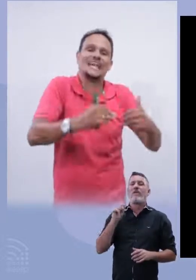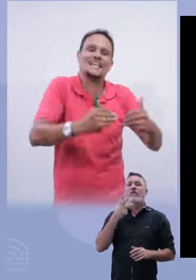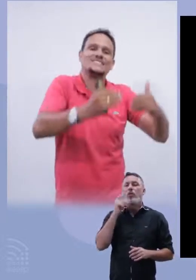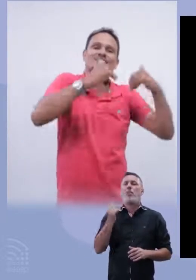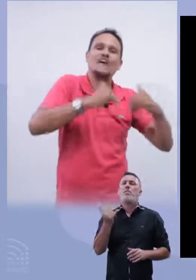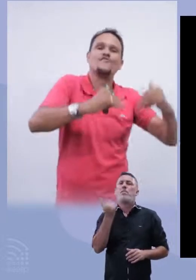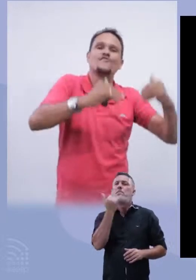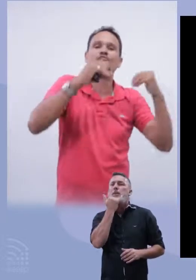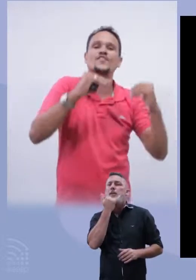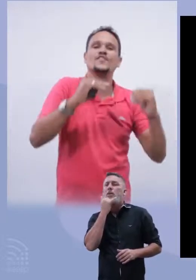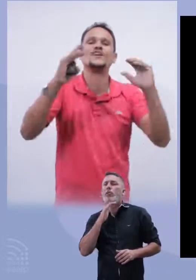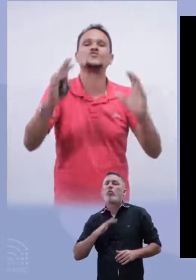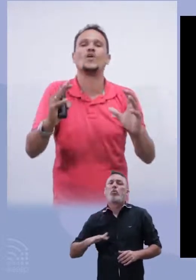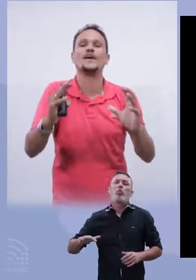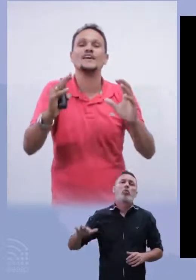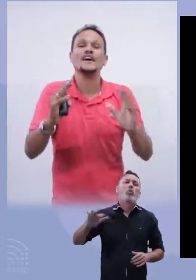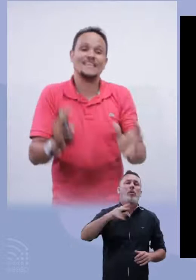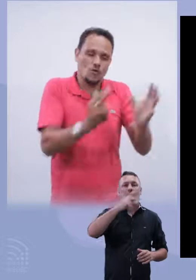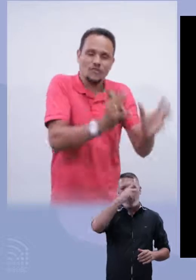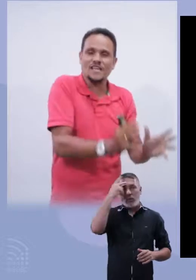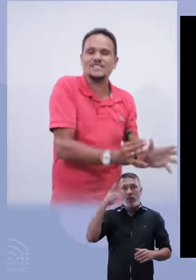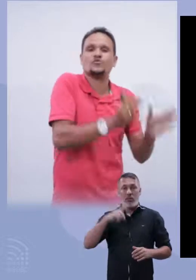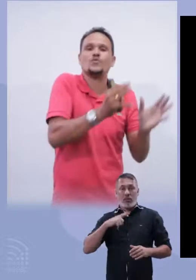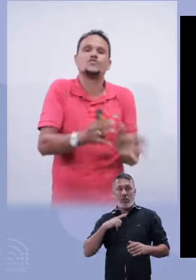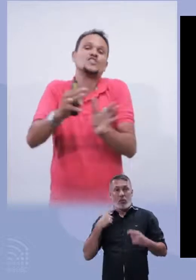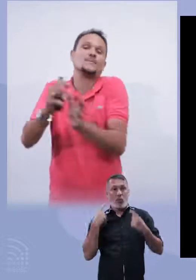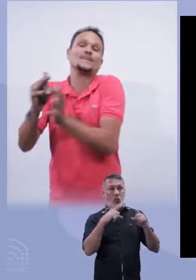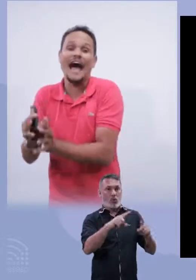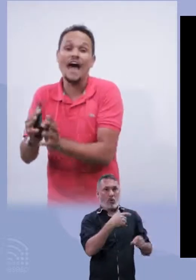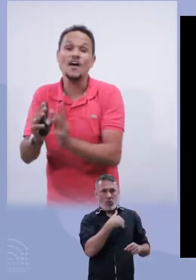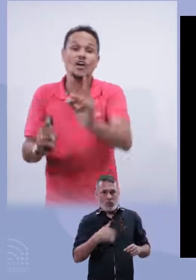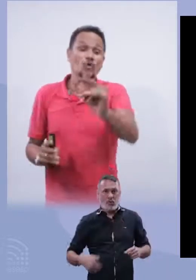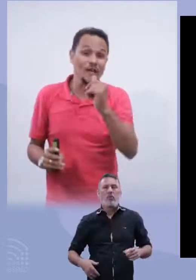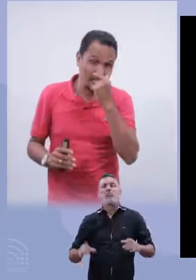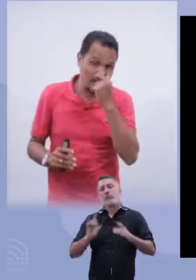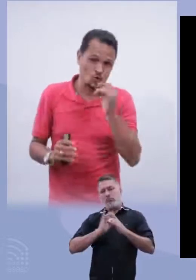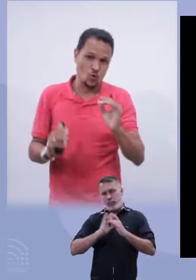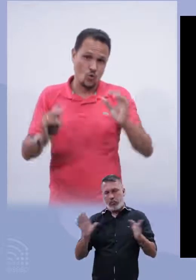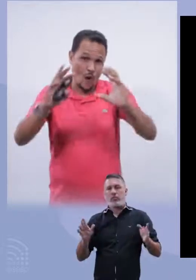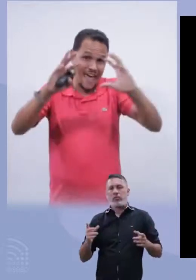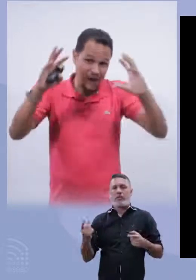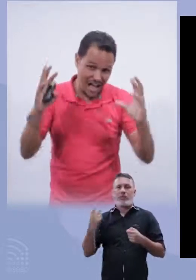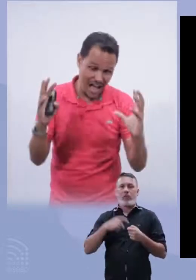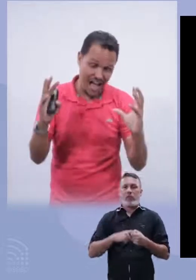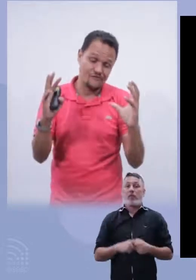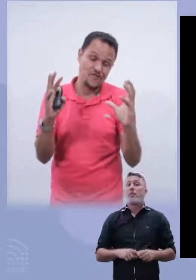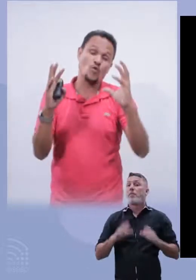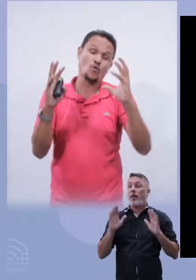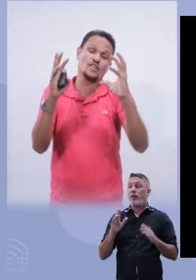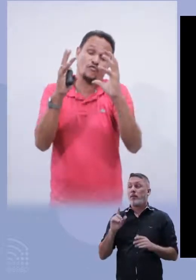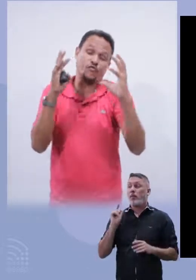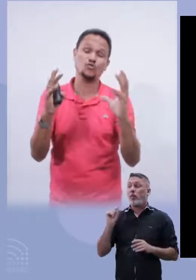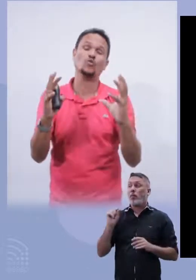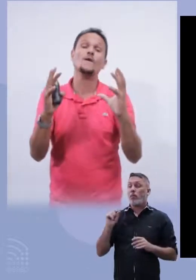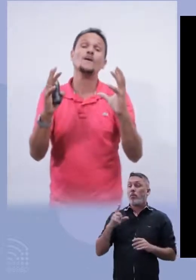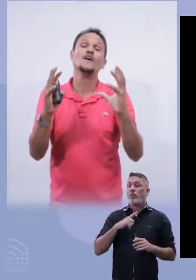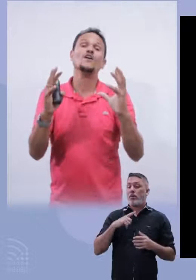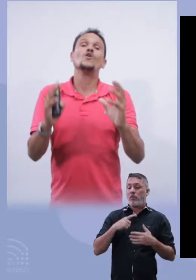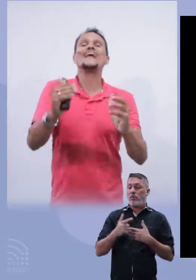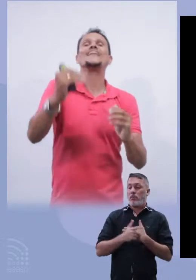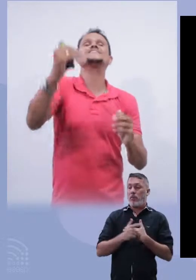todos aqueles que estavam envolvidos em questões que aconteceram durante o regime militar. No entanto, qual era a figura de